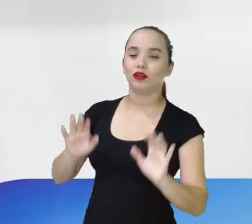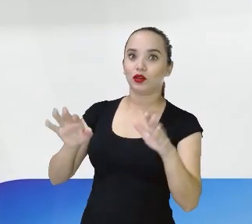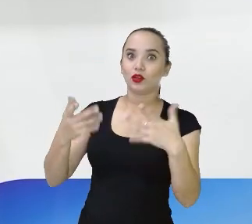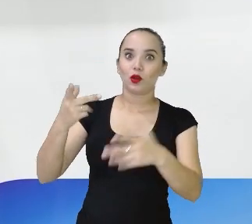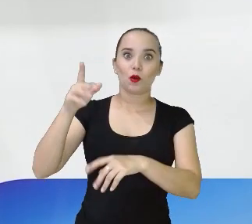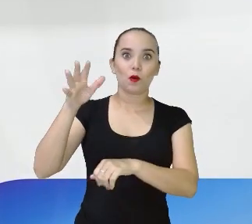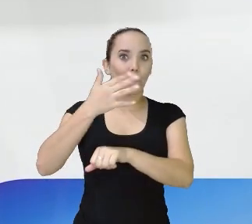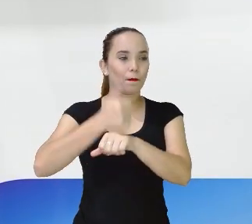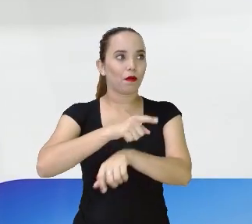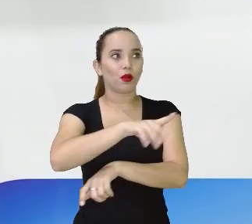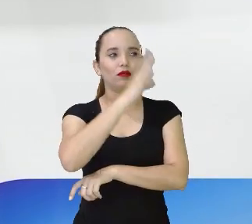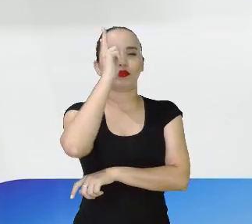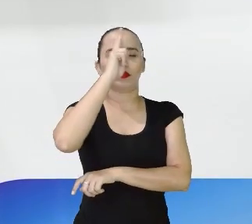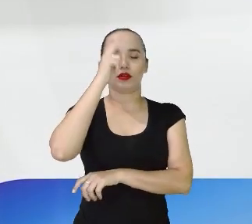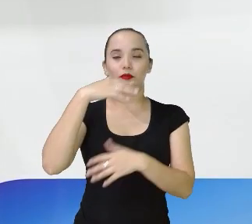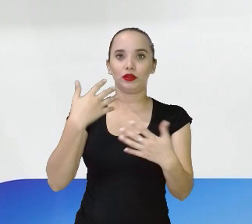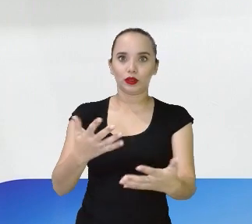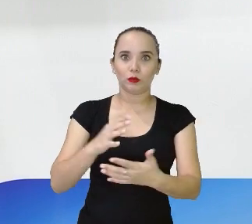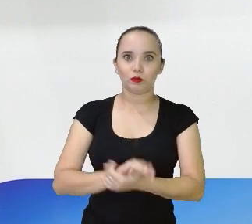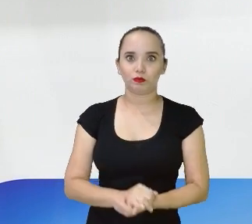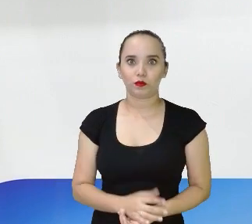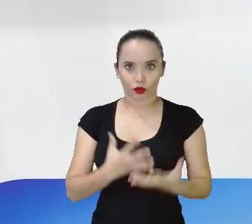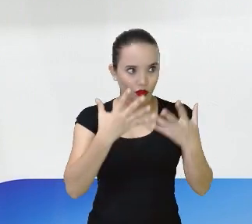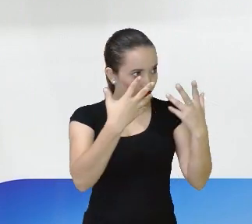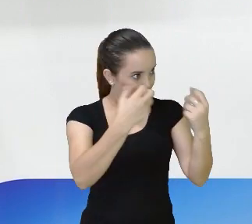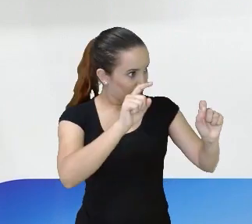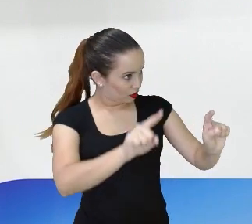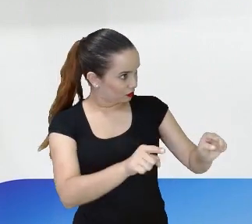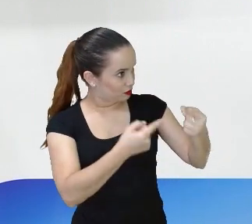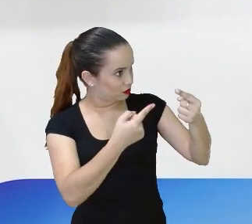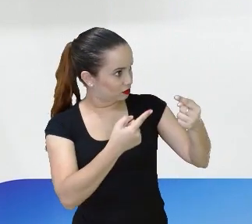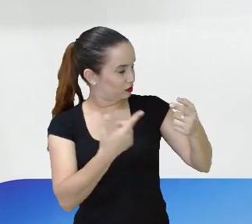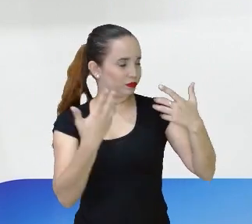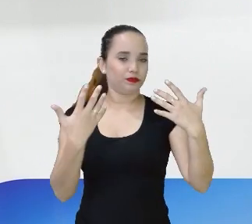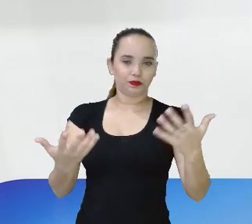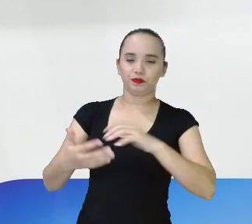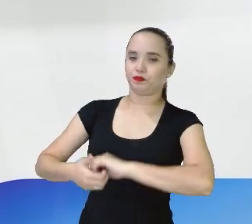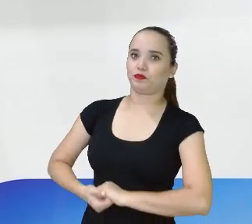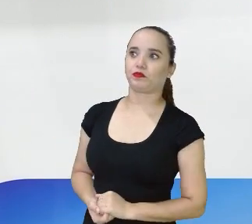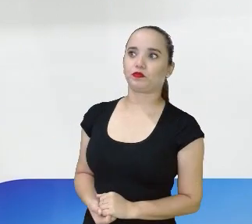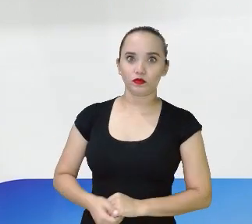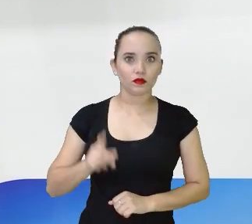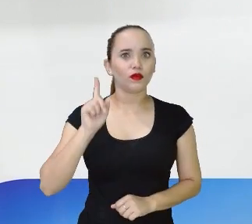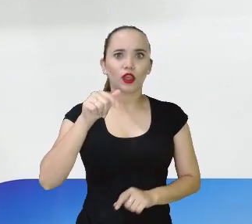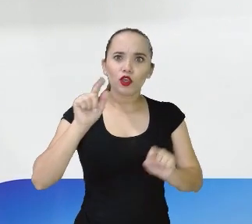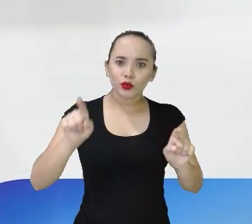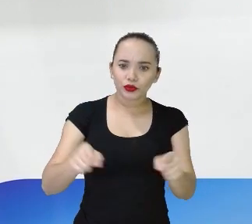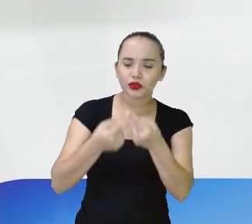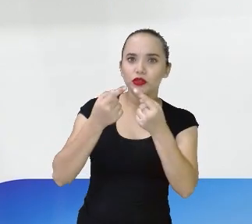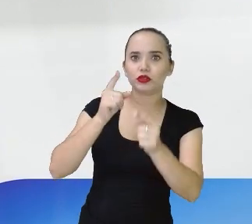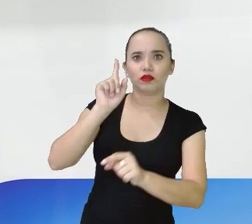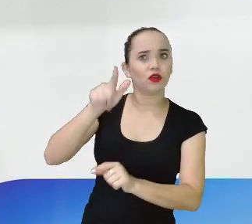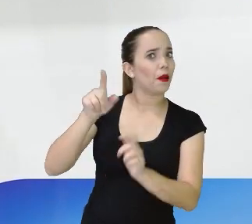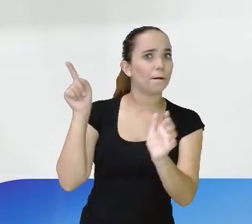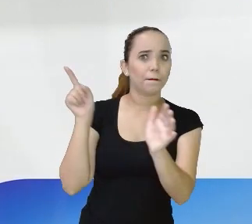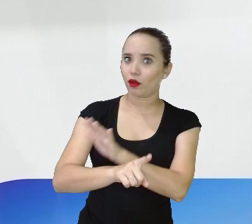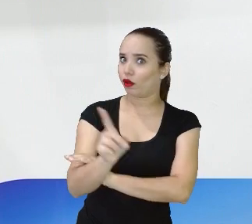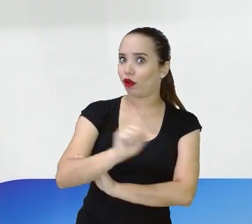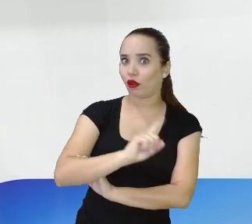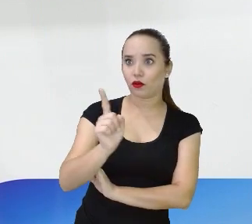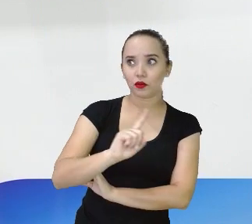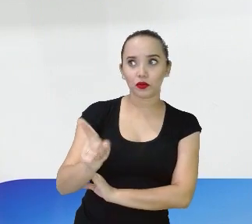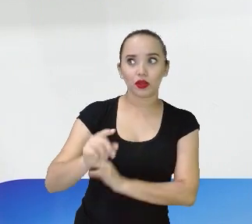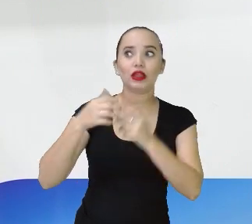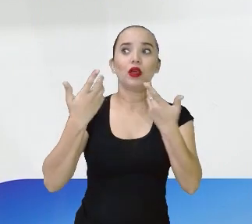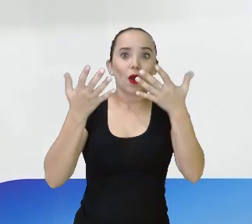está lembrada. Professora Márcia, vamos para o nosso desafio para ver aí, que inclusive o desafio de hoje não é pergunta não, o